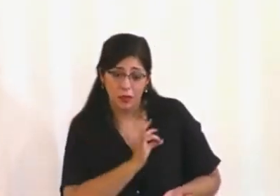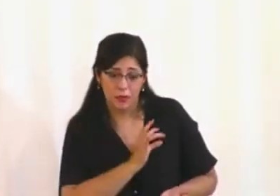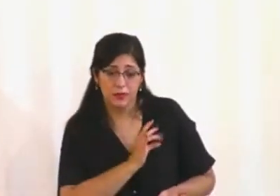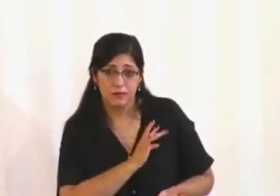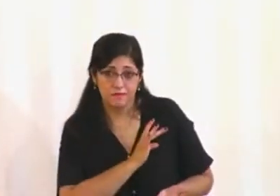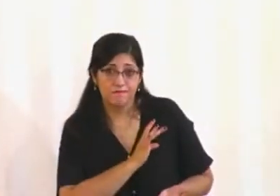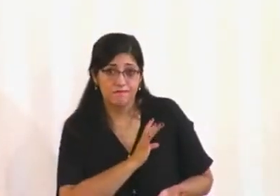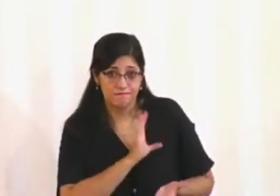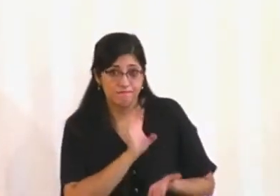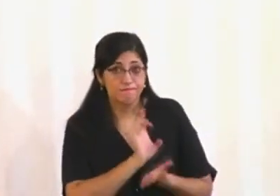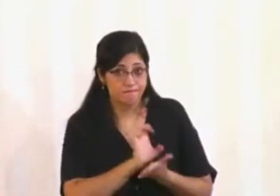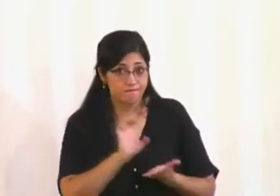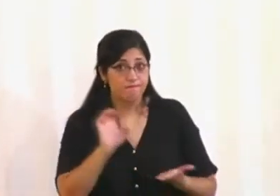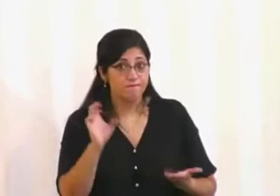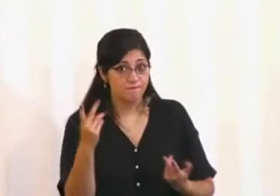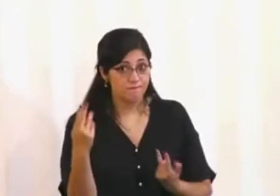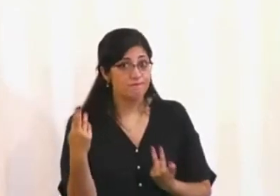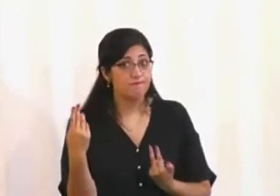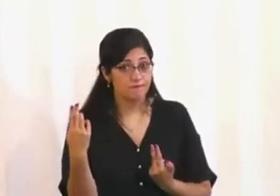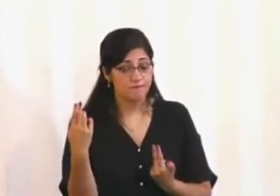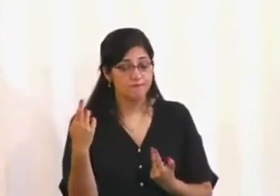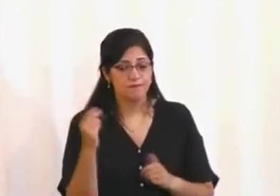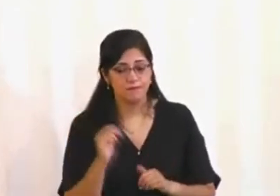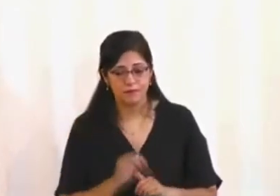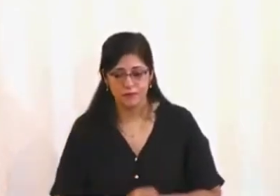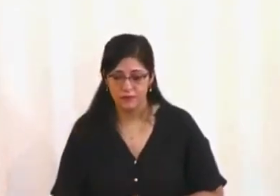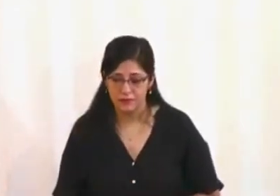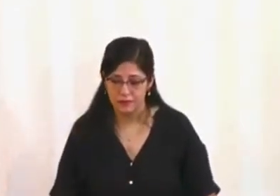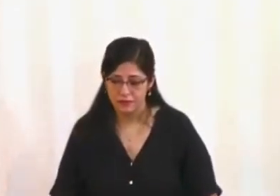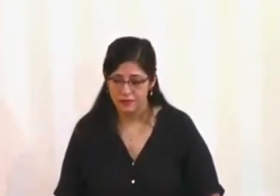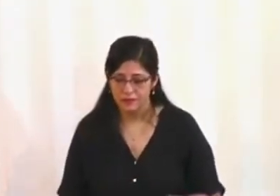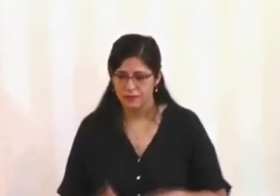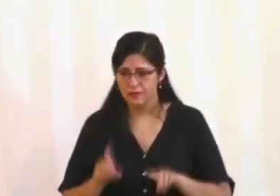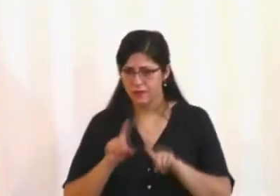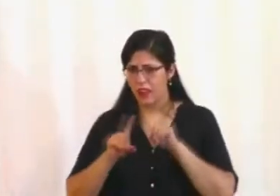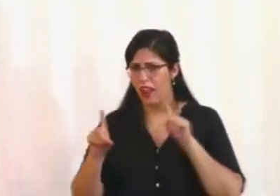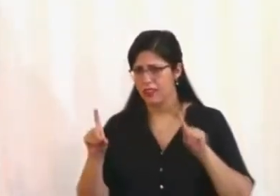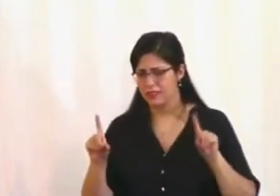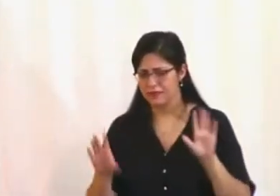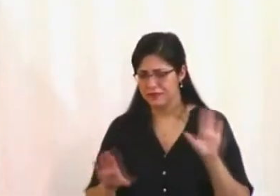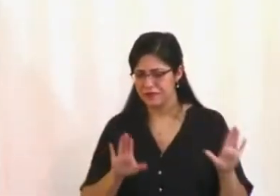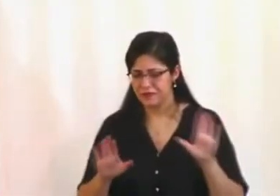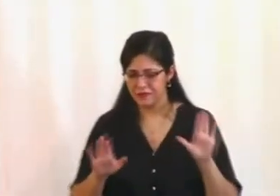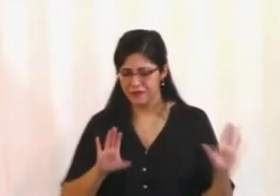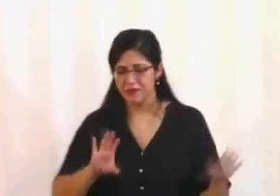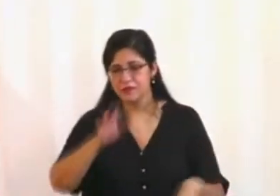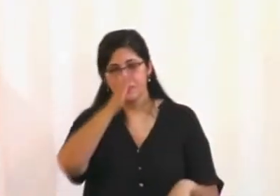sobre o coração de Elias. Ainda que alguns diriam, pastor, mas Jezabel não era qualquer mulher não.